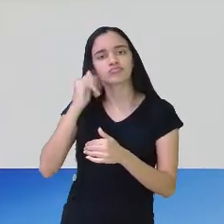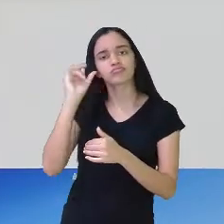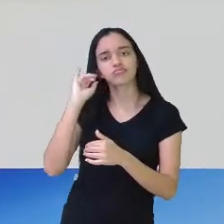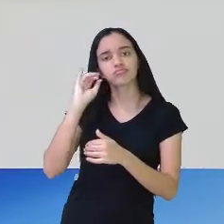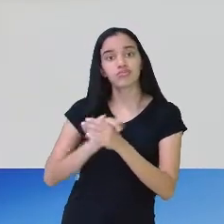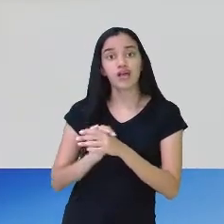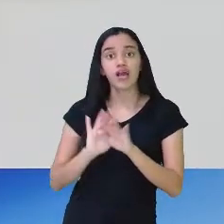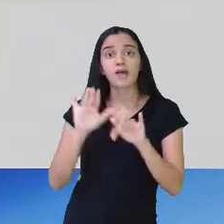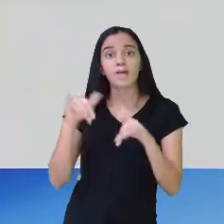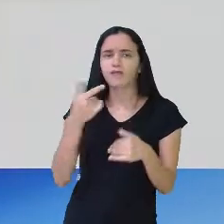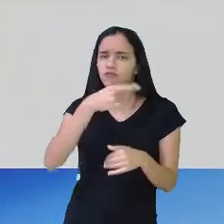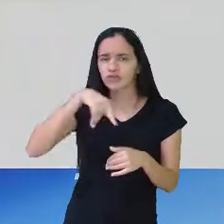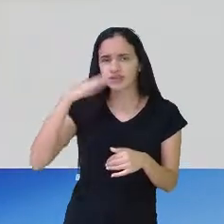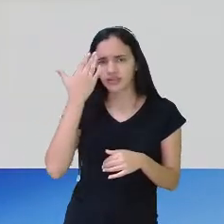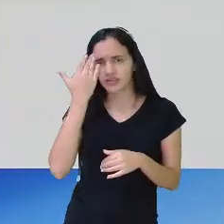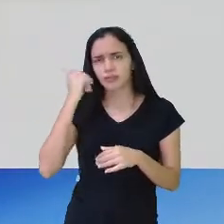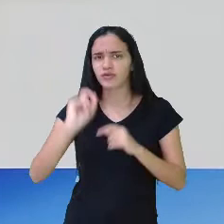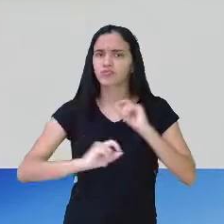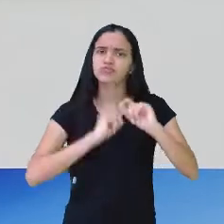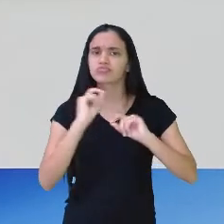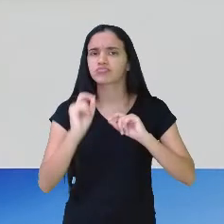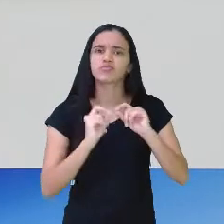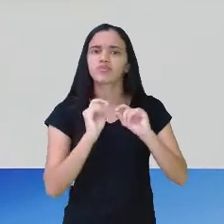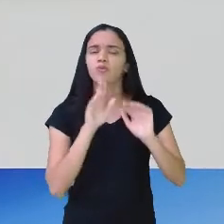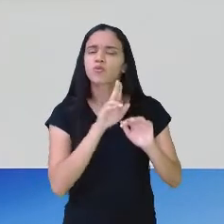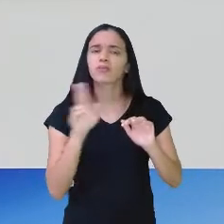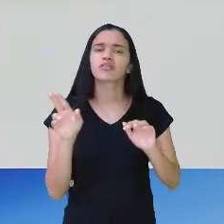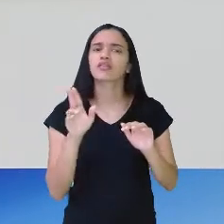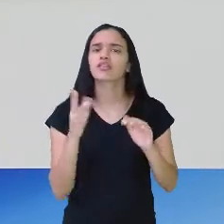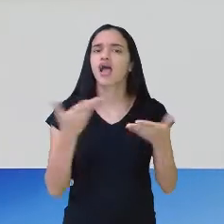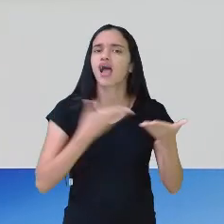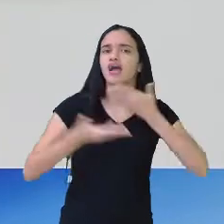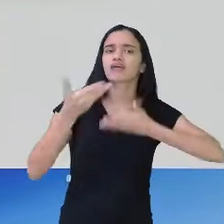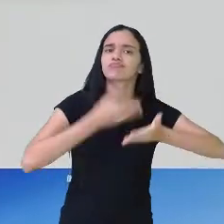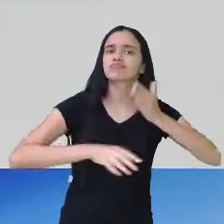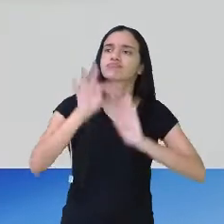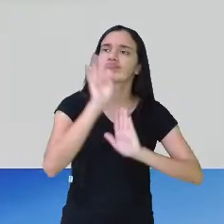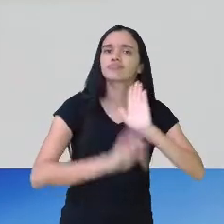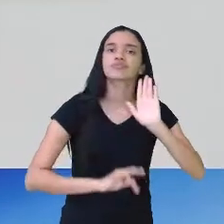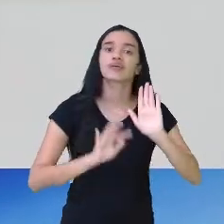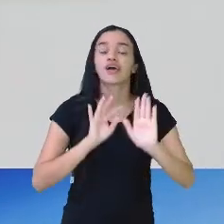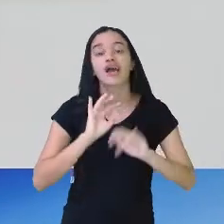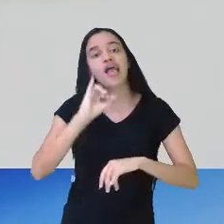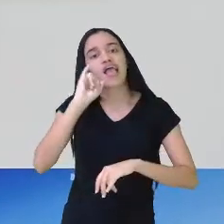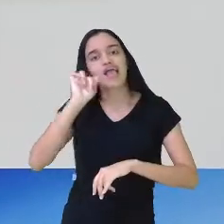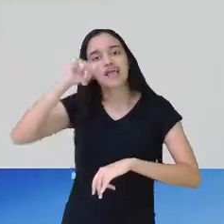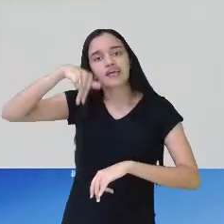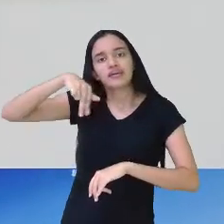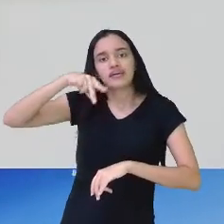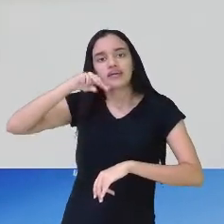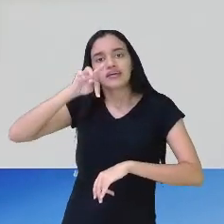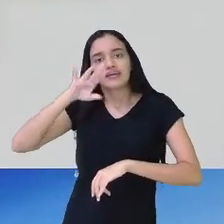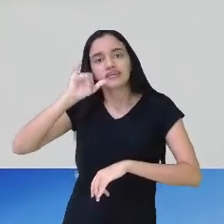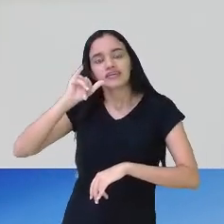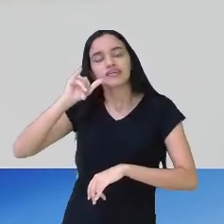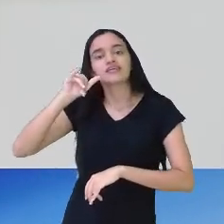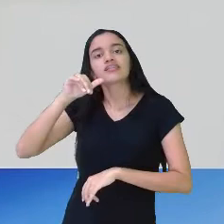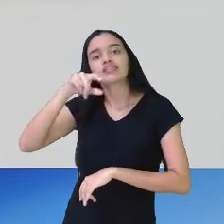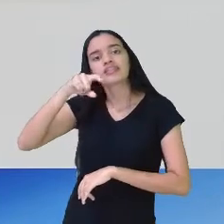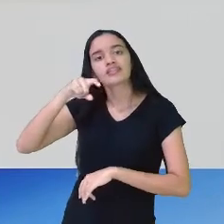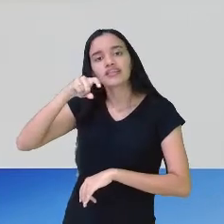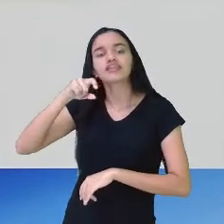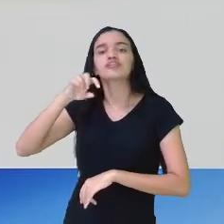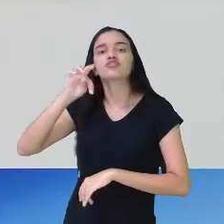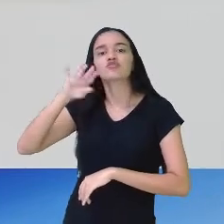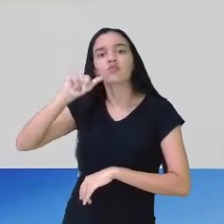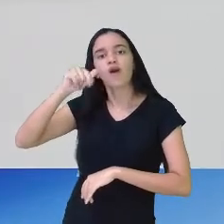Vermelho. E vocês sabem como é que chama essa relação entre textos? Intertextualidade, que também é um elemento